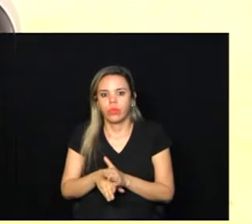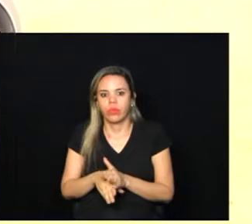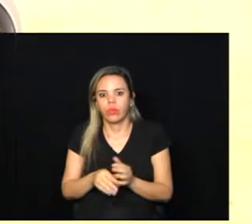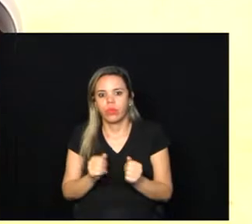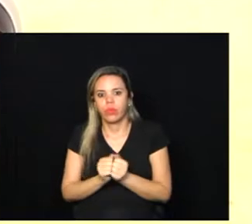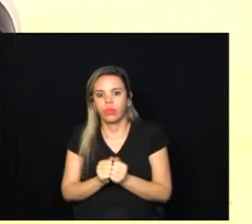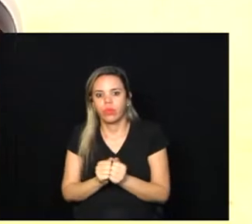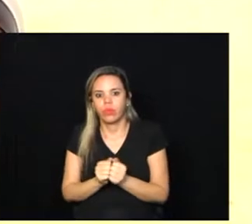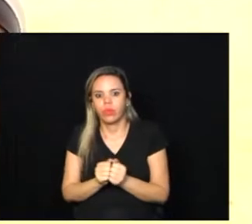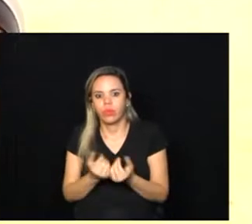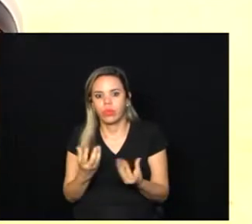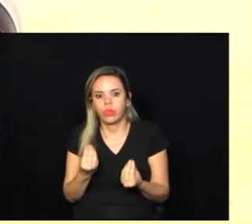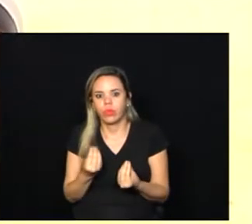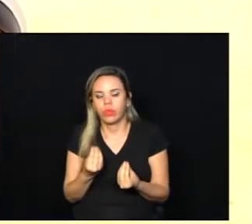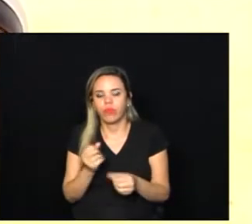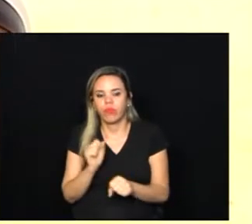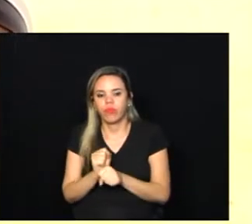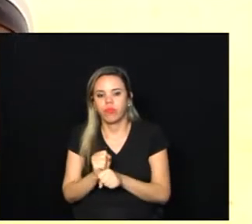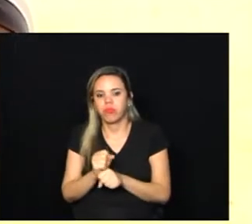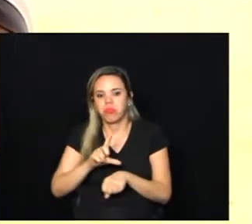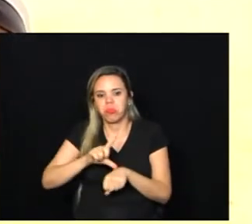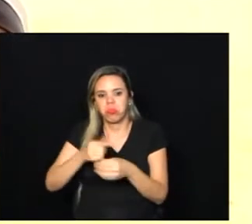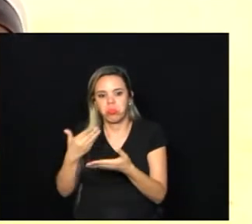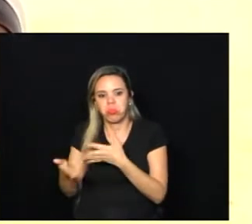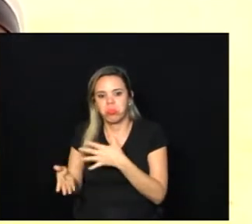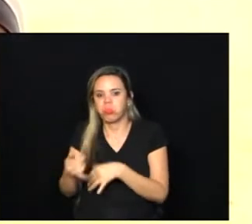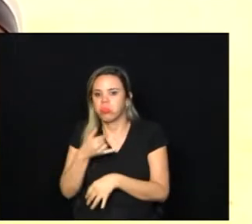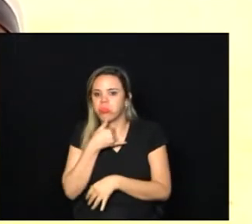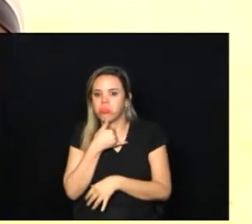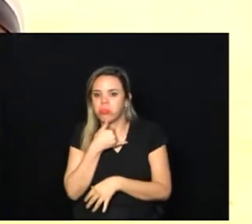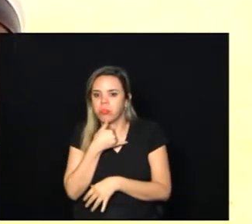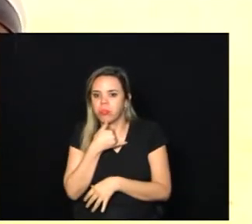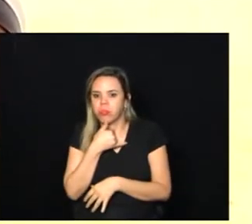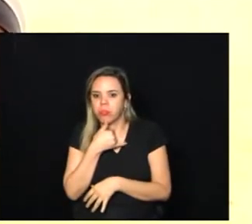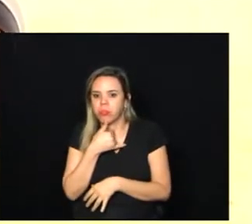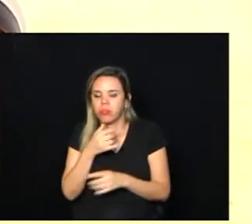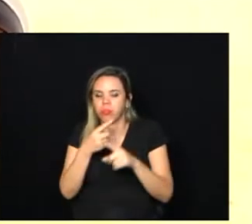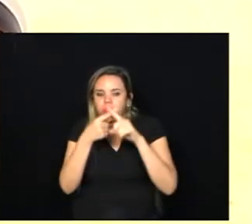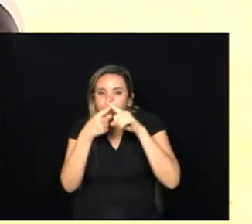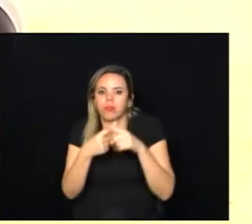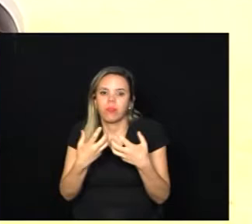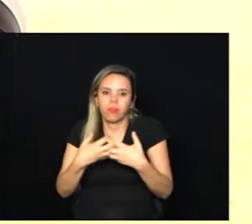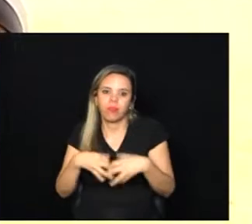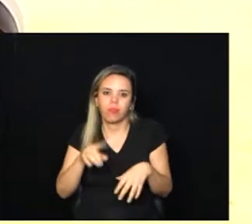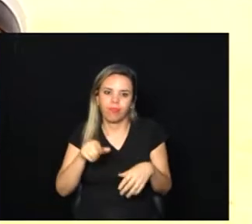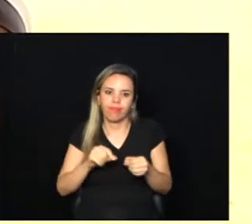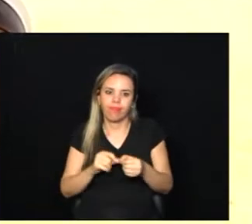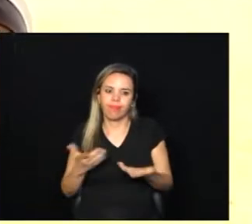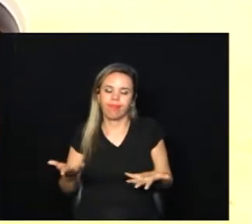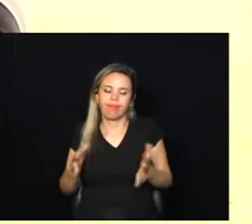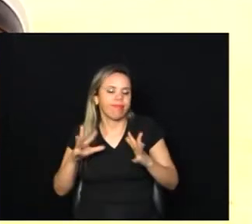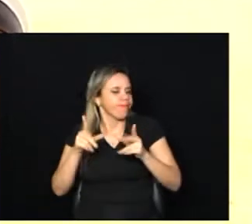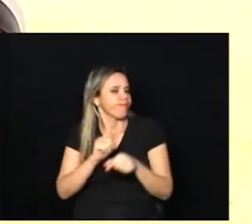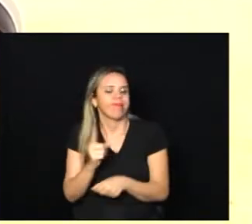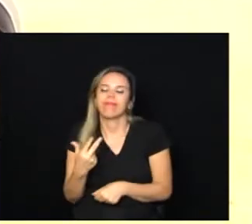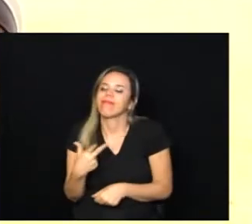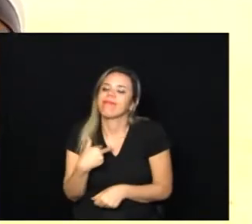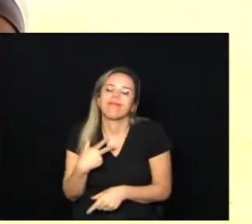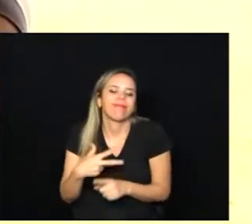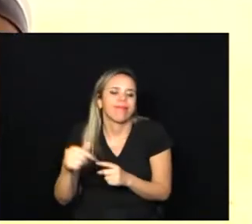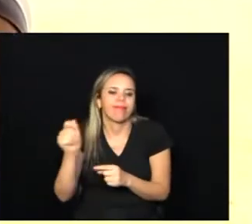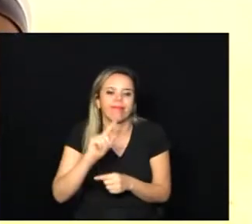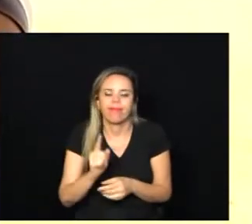gente. Muitas ficaram no caminho, né? Porque, infelizmente, o campeonato funciona assim. Nem todo mundo pode ser